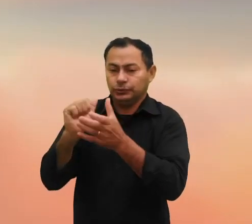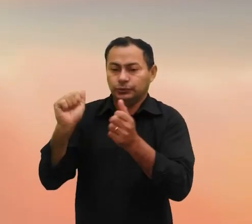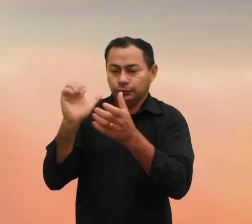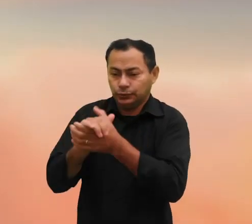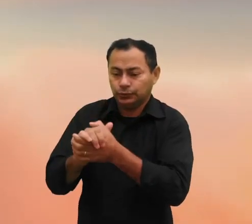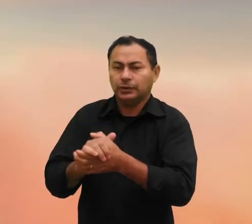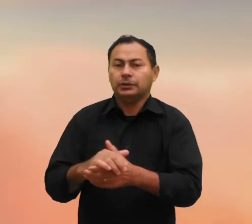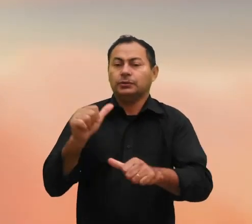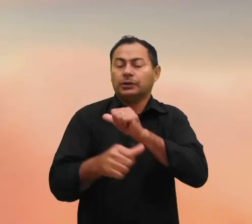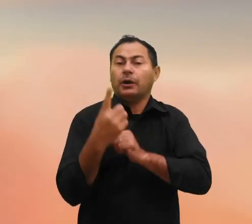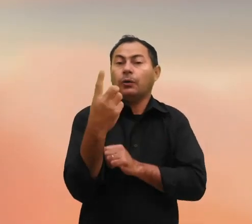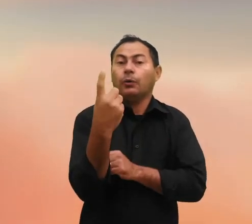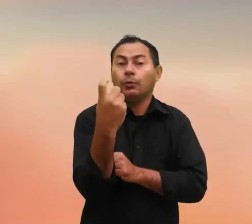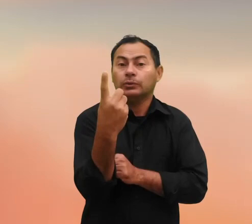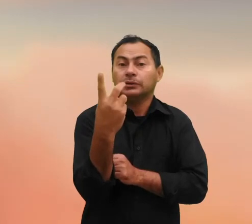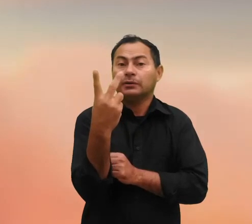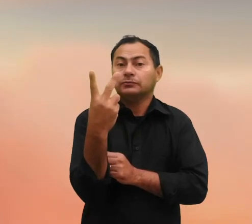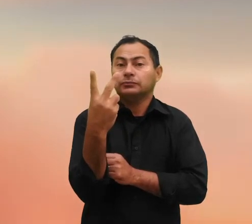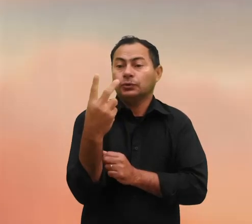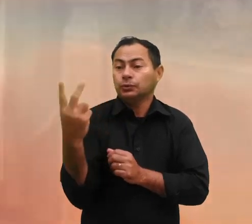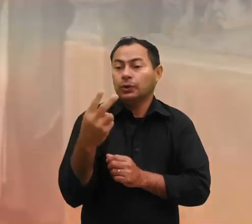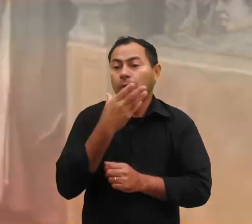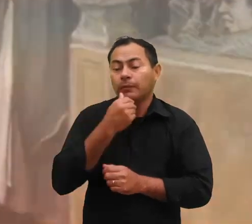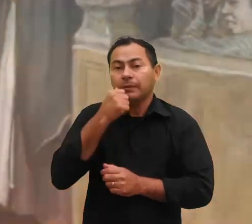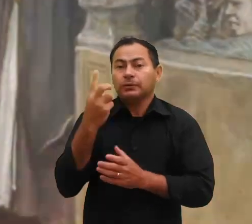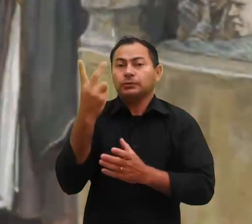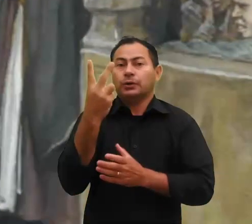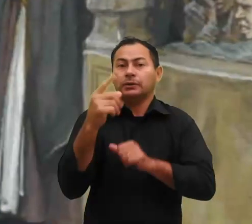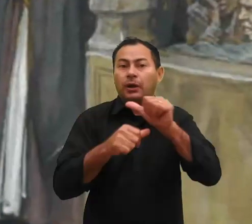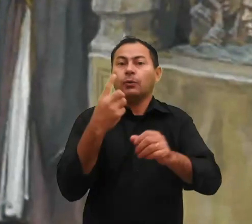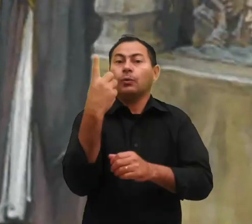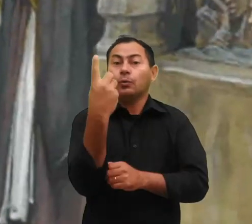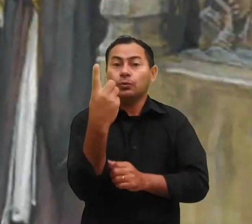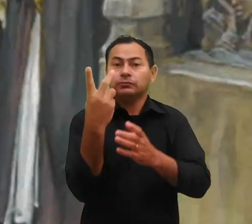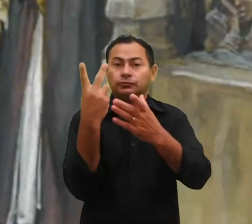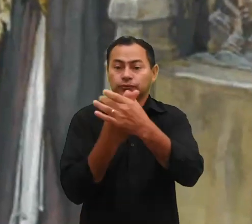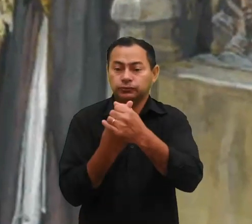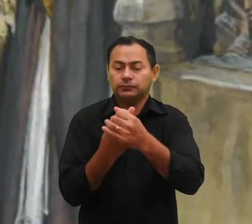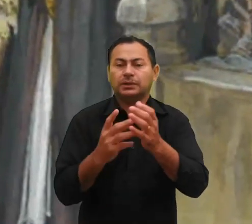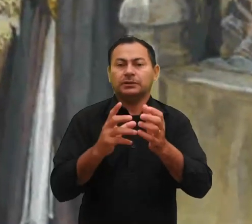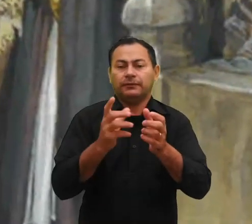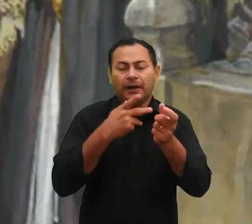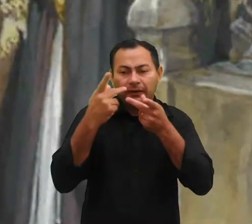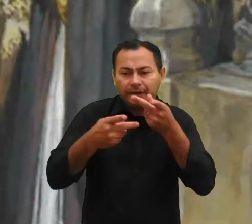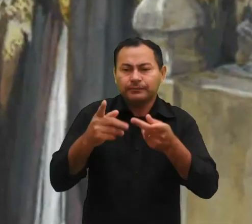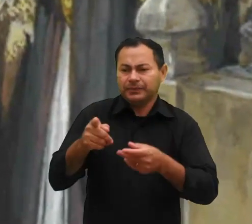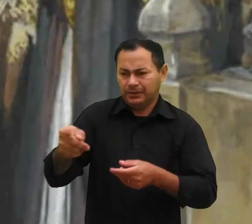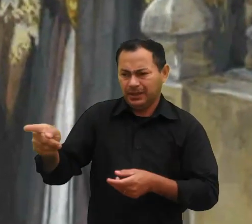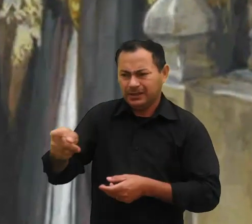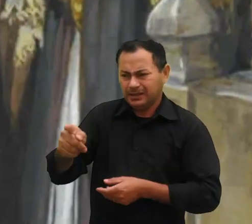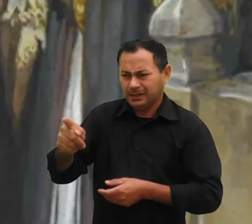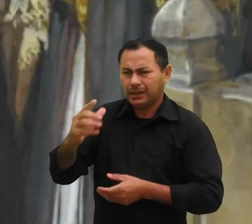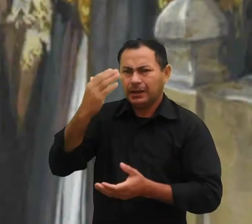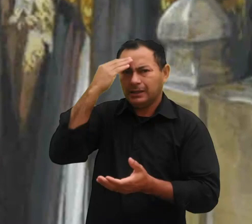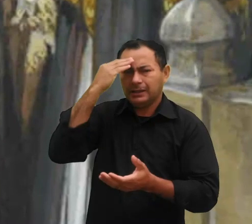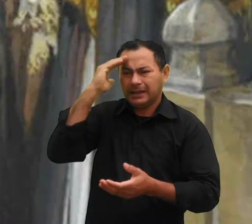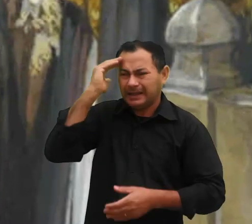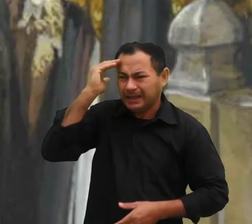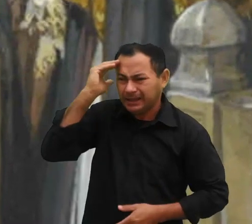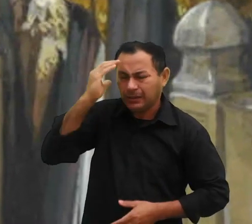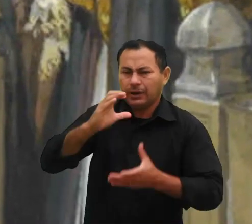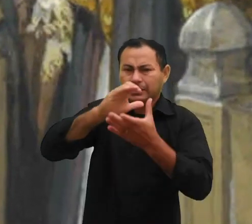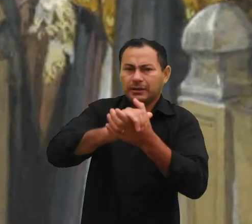dois se tornarão uma só carne? Não leram isso? Em outras palavras, Jesus estava dizendo: se vocês querem entender